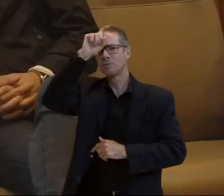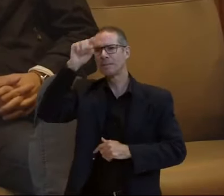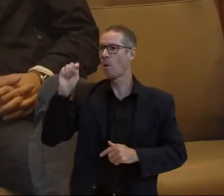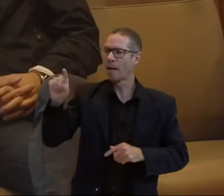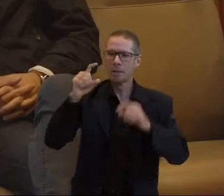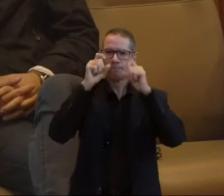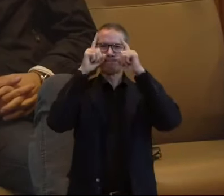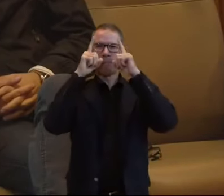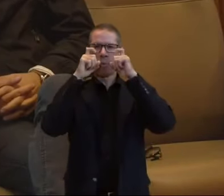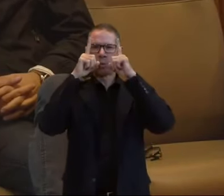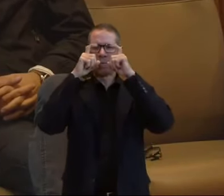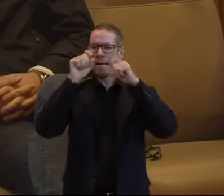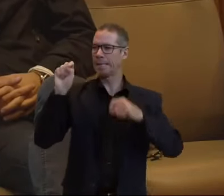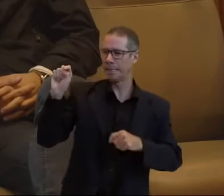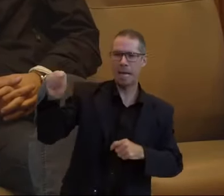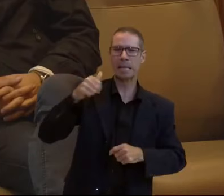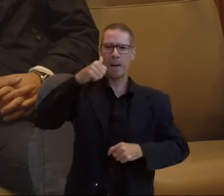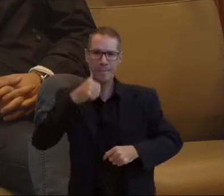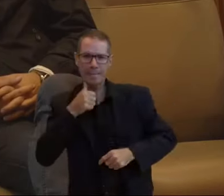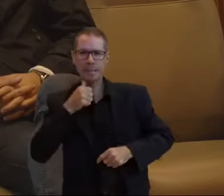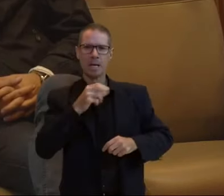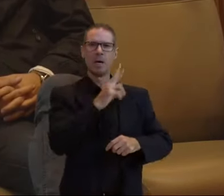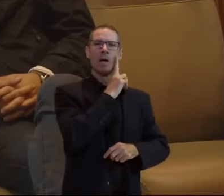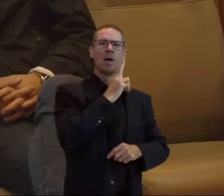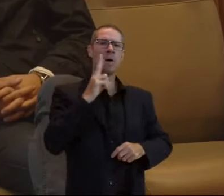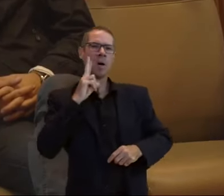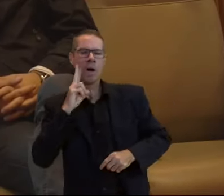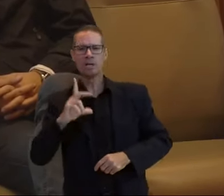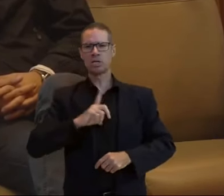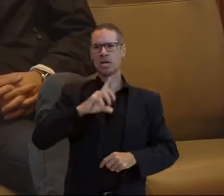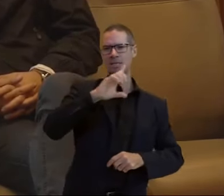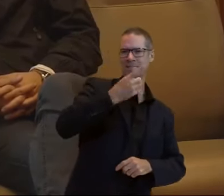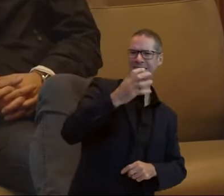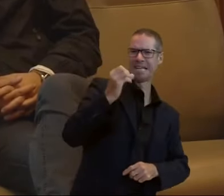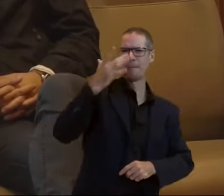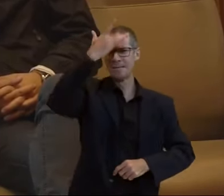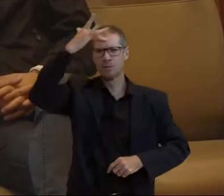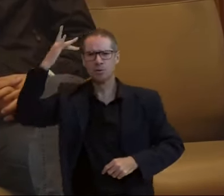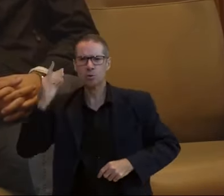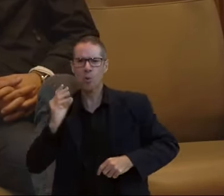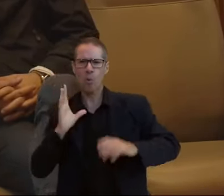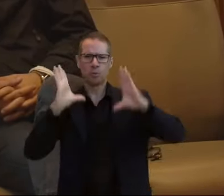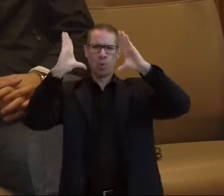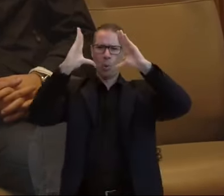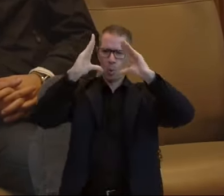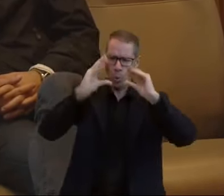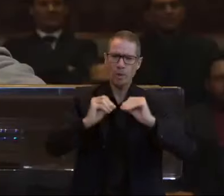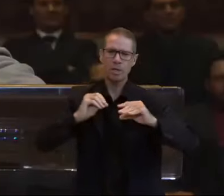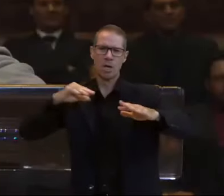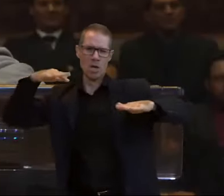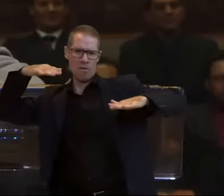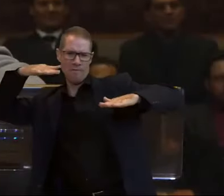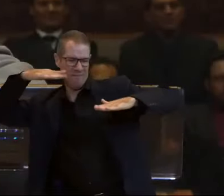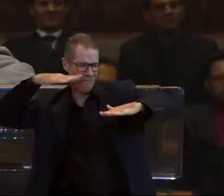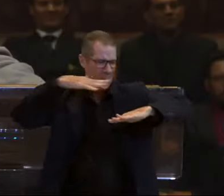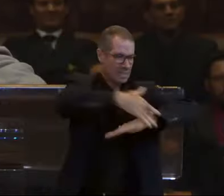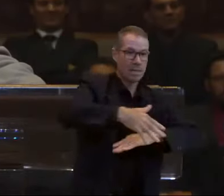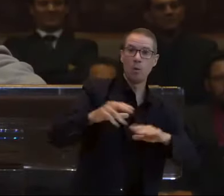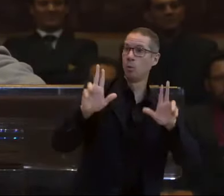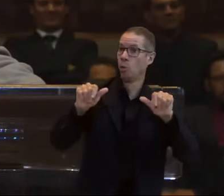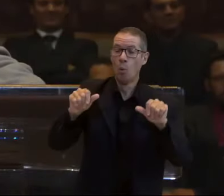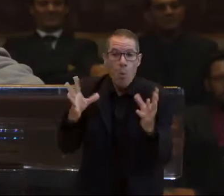UTI e na cantina do hospital tinham 100 pessoas na noite, no meio da noite. Mas foi uma invasão, acho que nunca teve